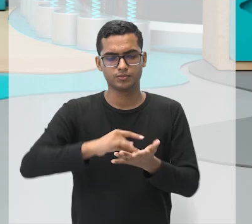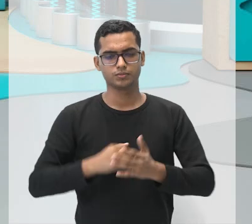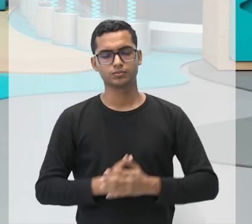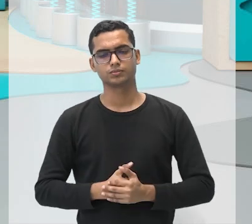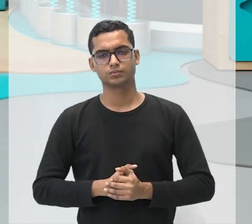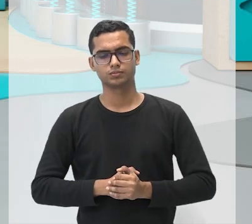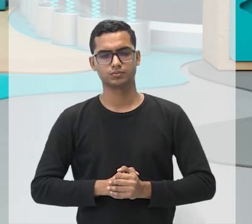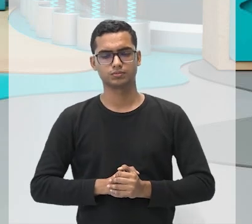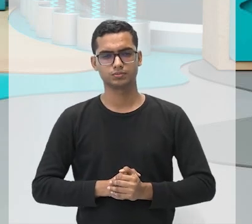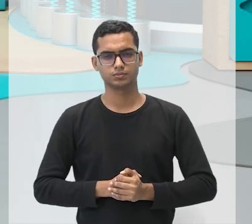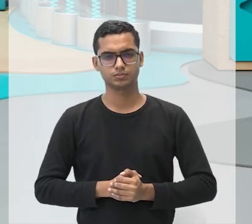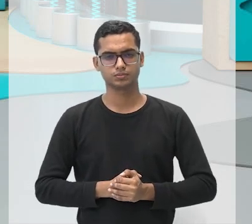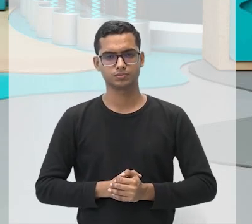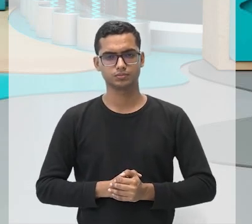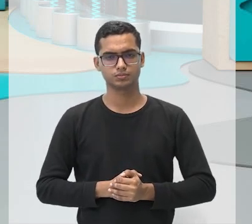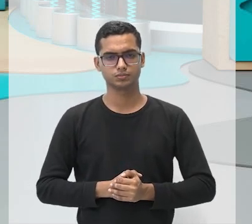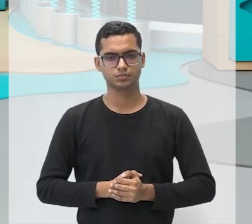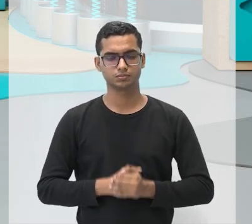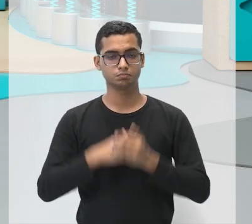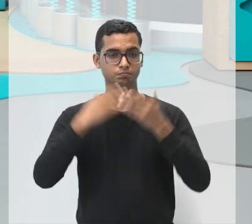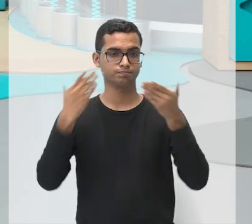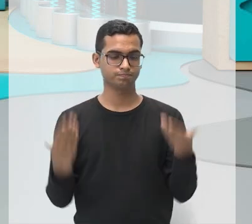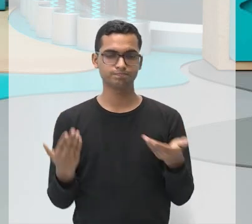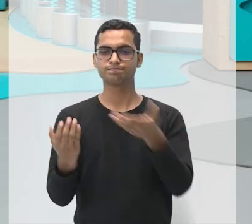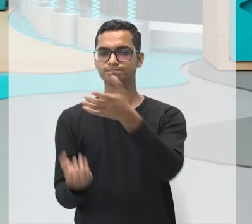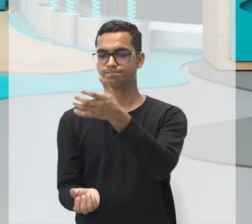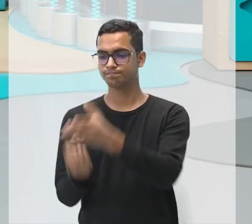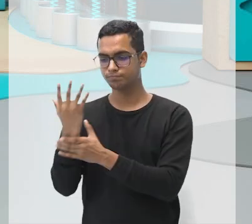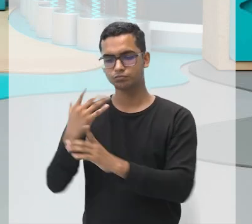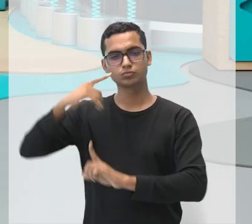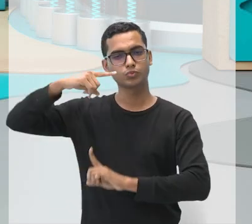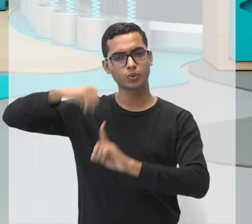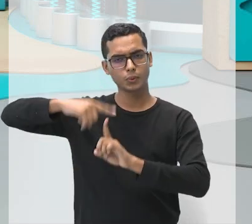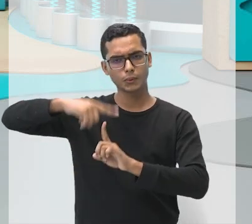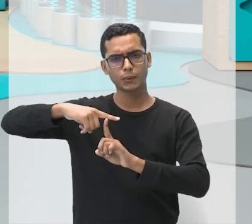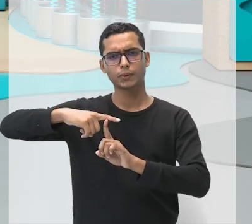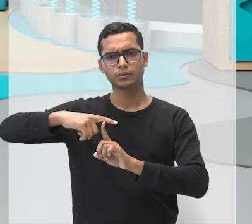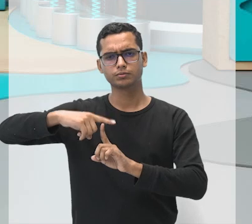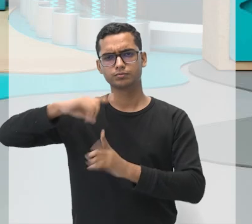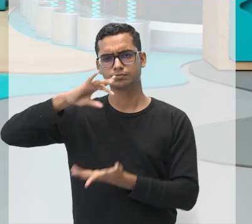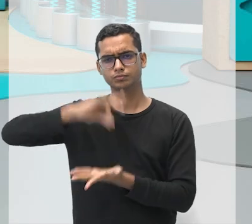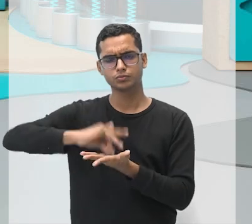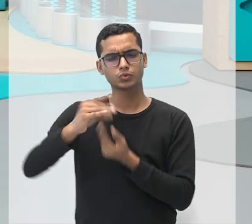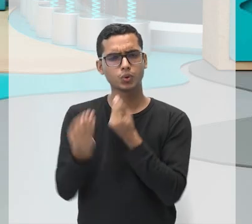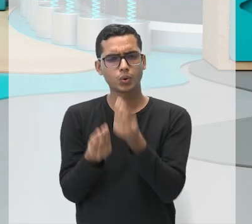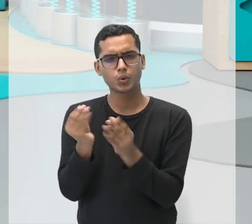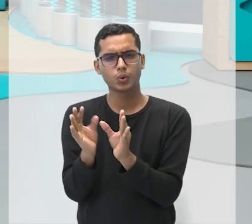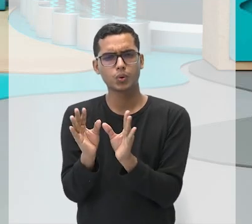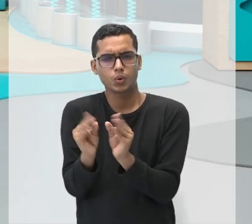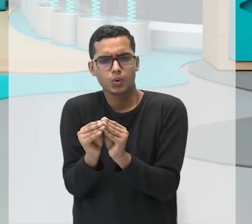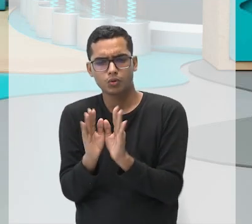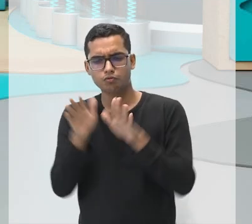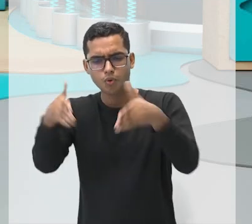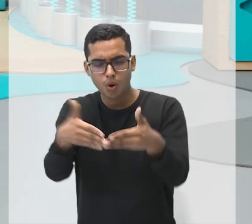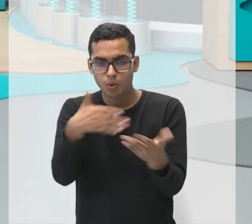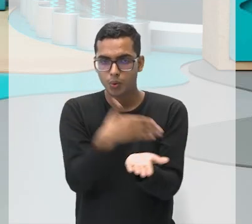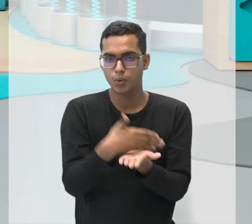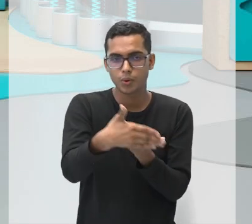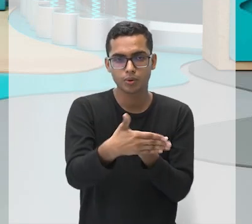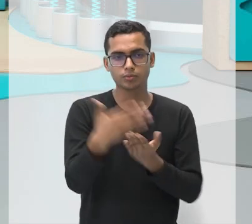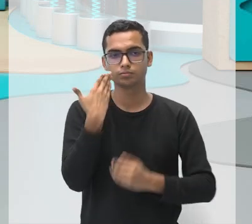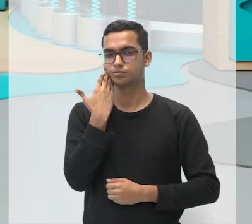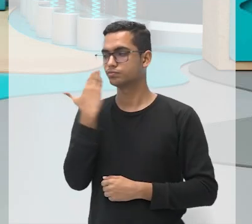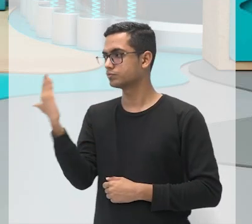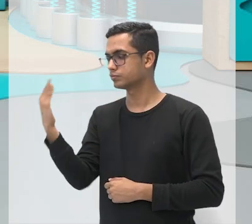Pensando nisso, elaborou-se aí uma modalidade um pouco mais suprimida, um pouco mais voltada para a iniciação, que